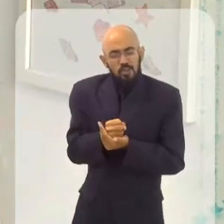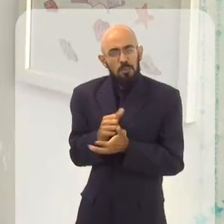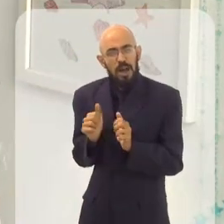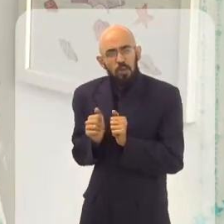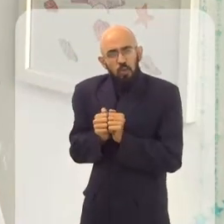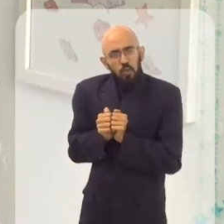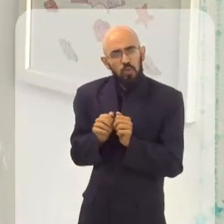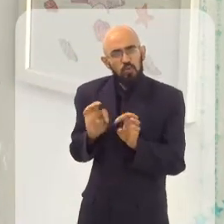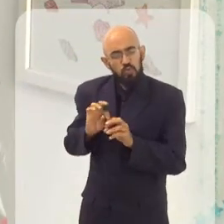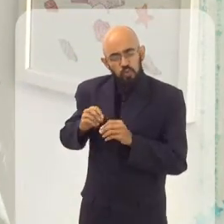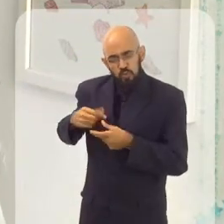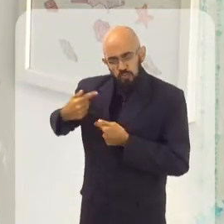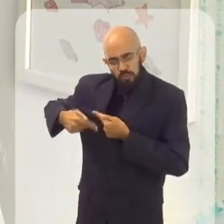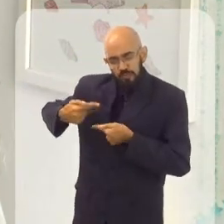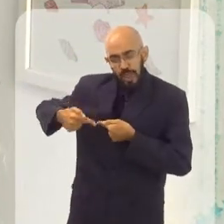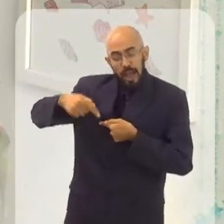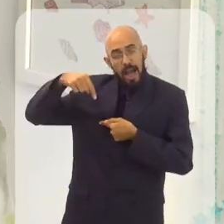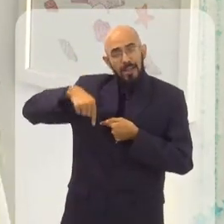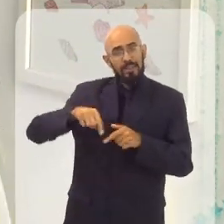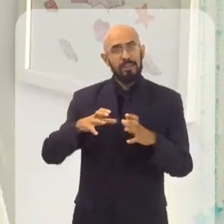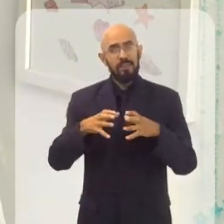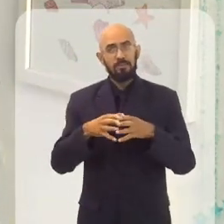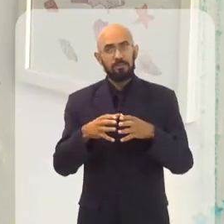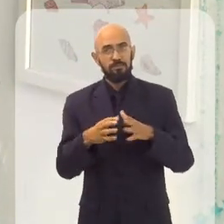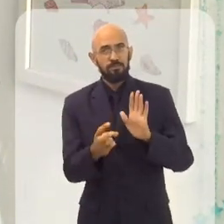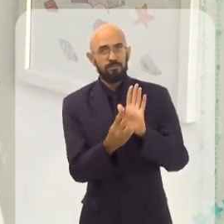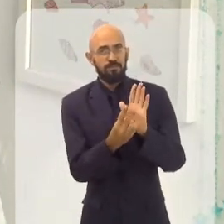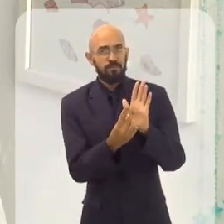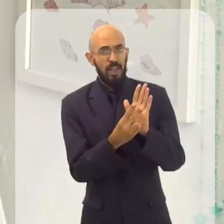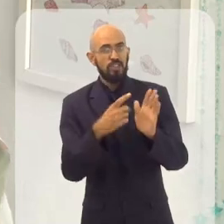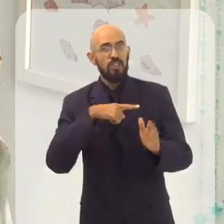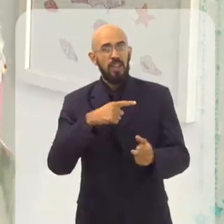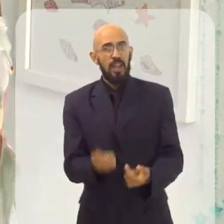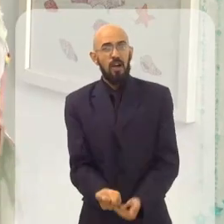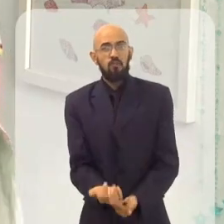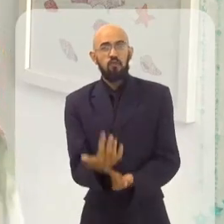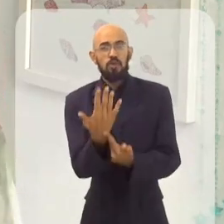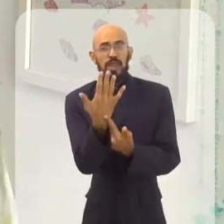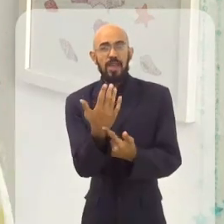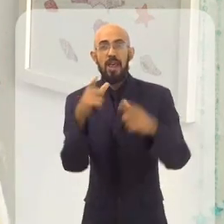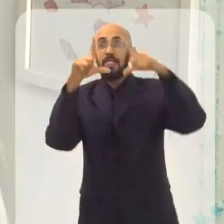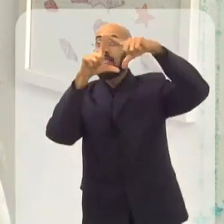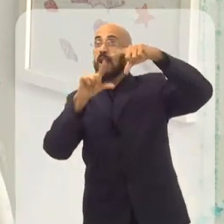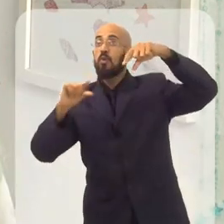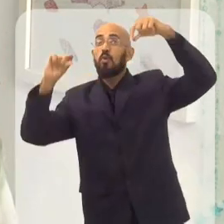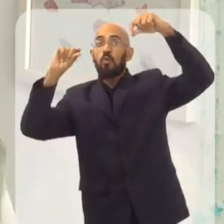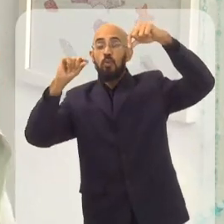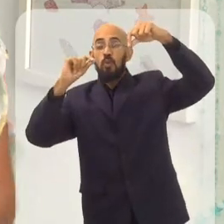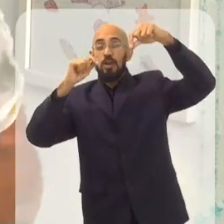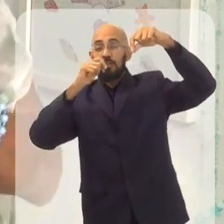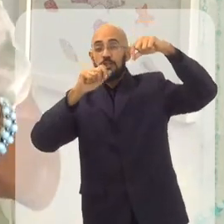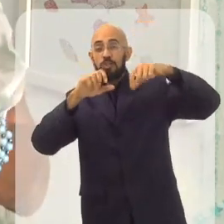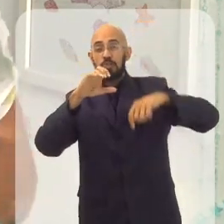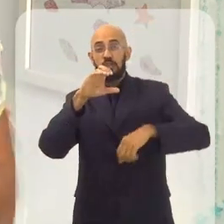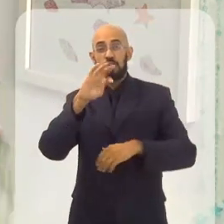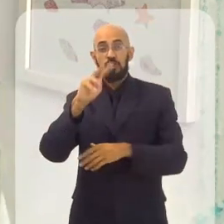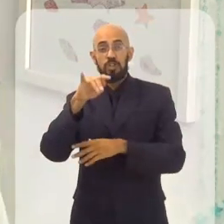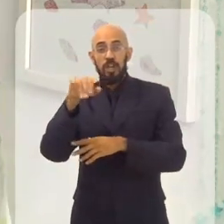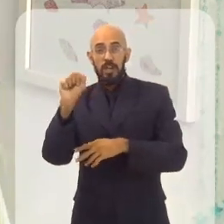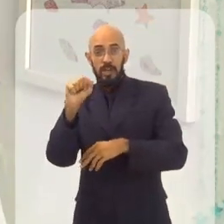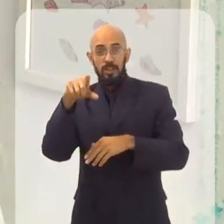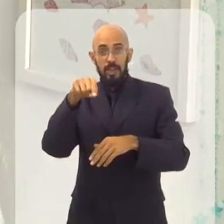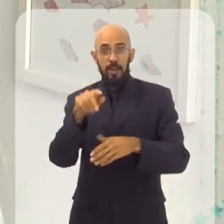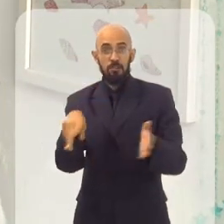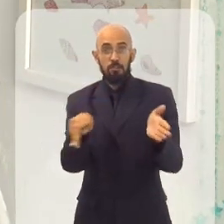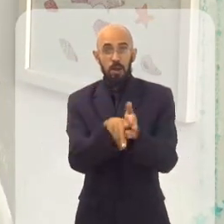de família. Aqui na tribo mesmo, nós fazemos a fogueira mística da lua cheia, que é uma tradição da etnia cigana. Então, tem o